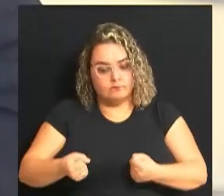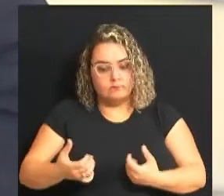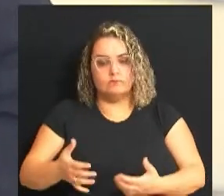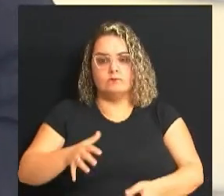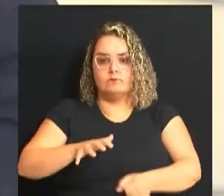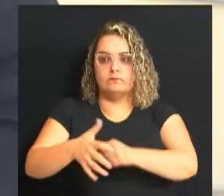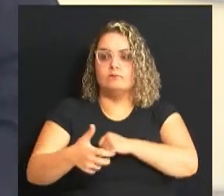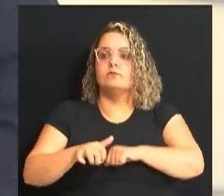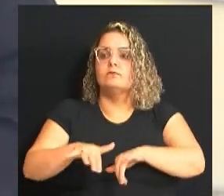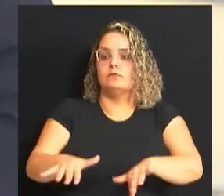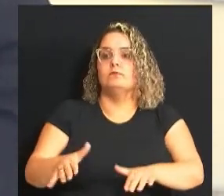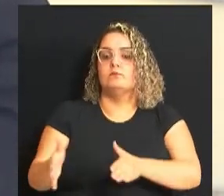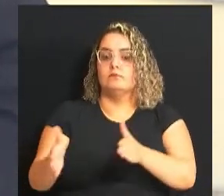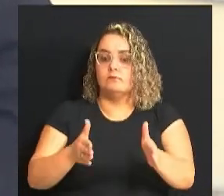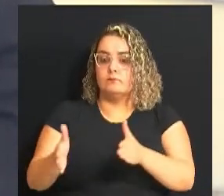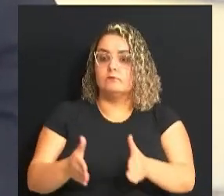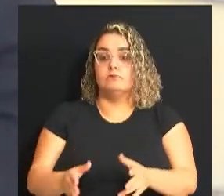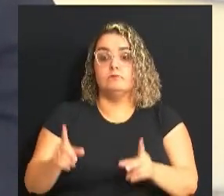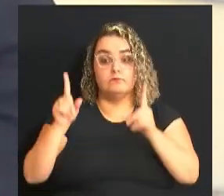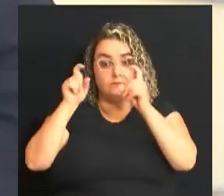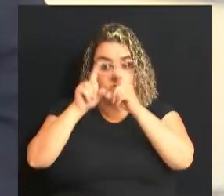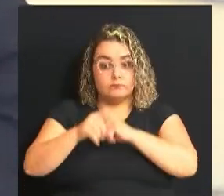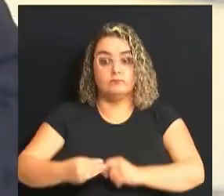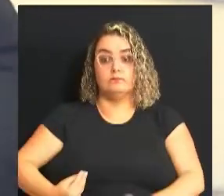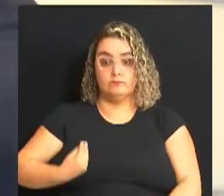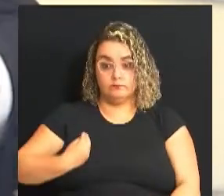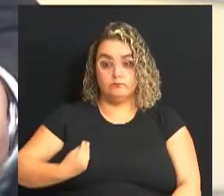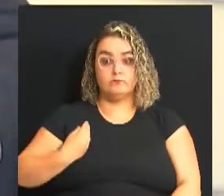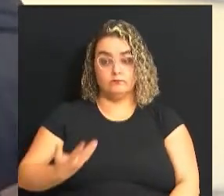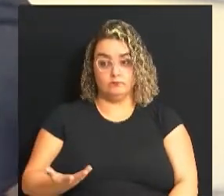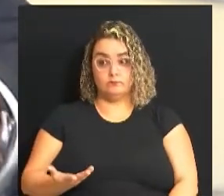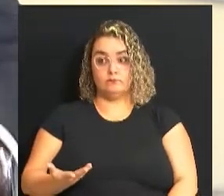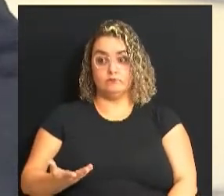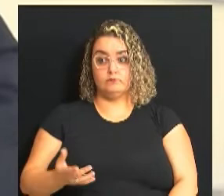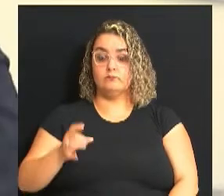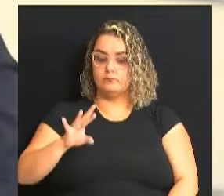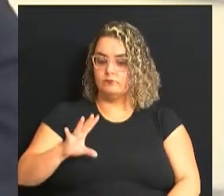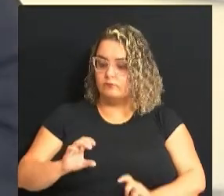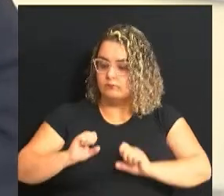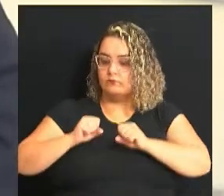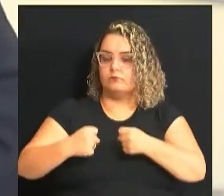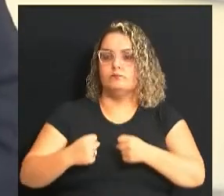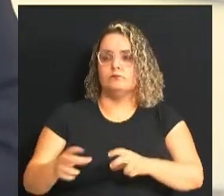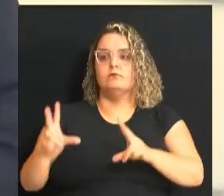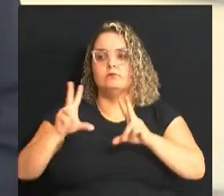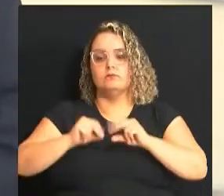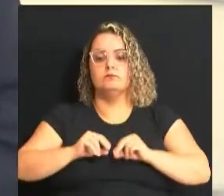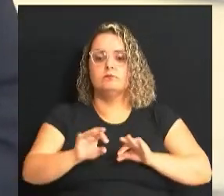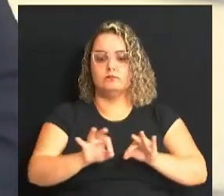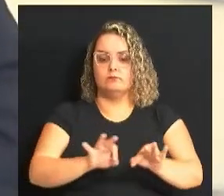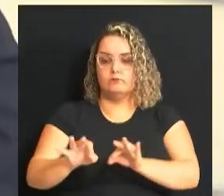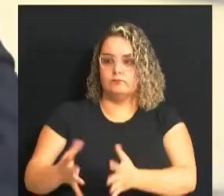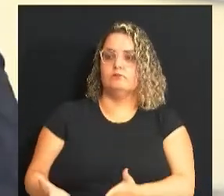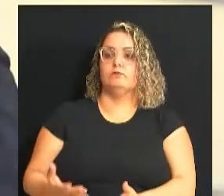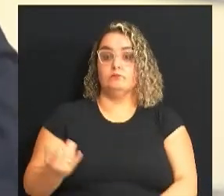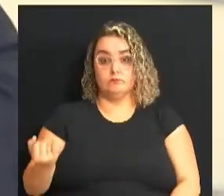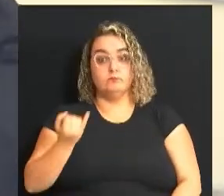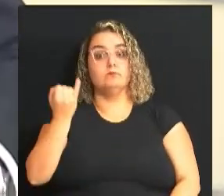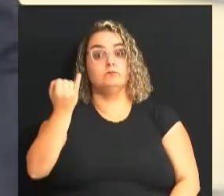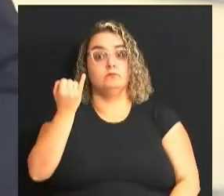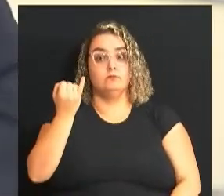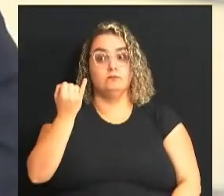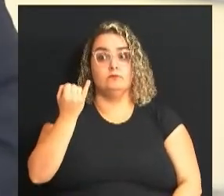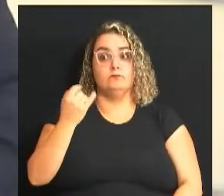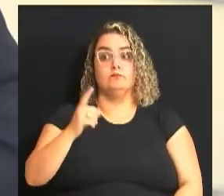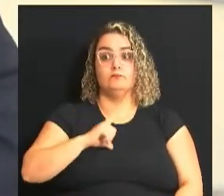pandemia, esse momento delicado que a gente passou. Então, isso só para reforçar o mérito desse projeto, que é muito importante a gente ter